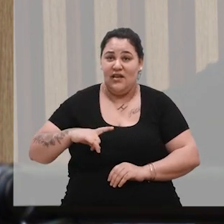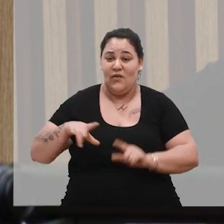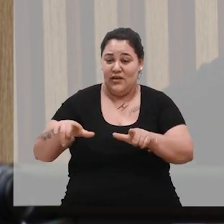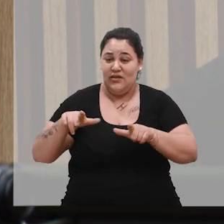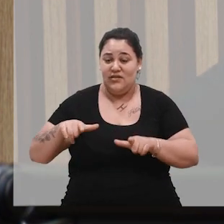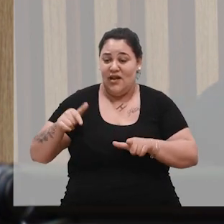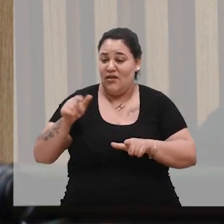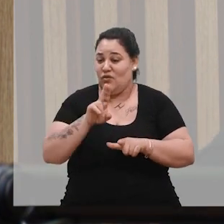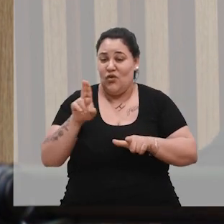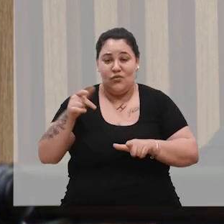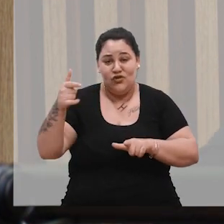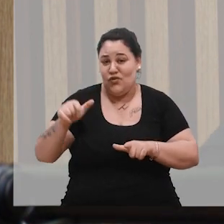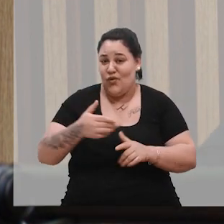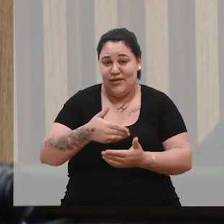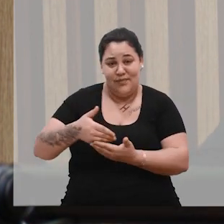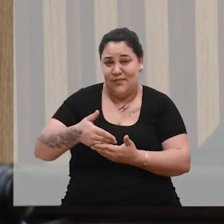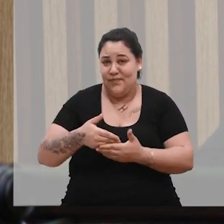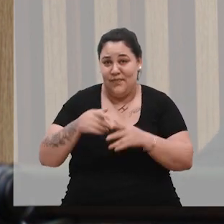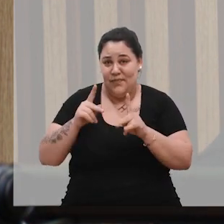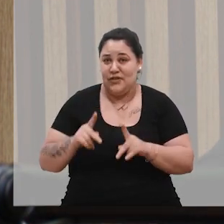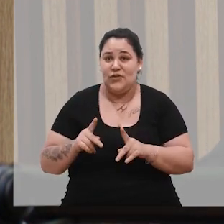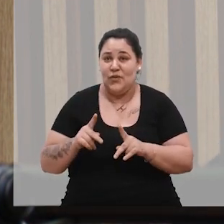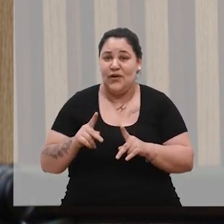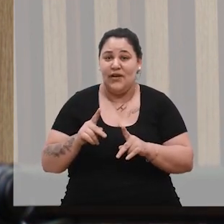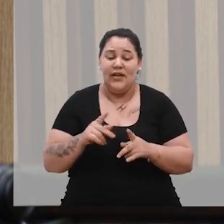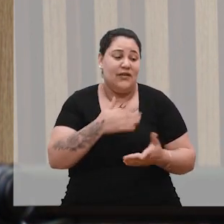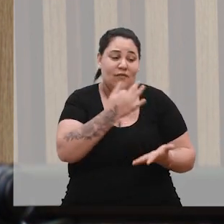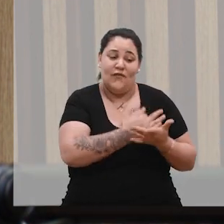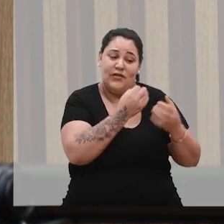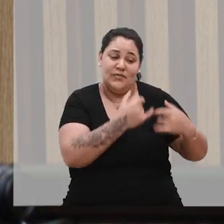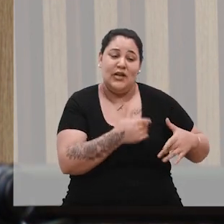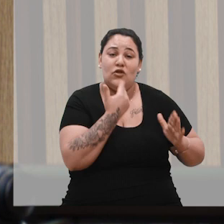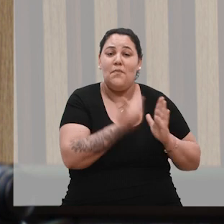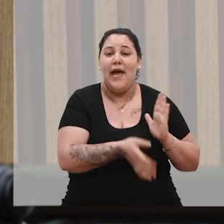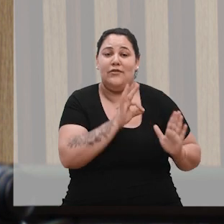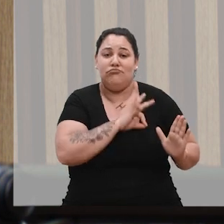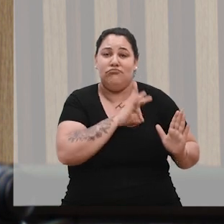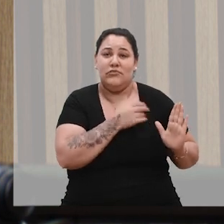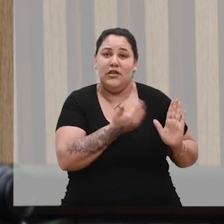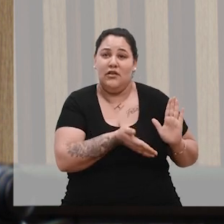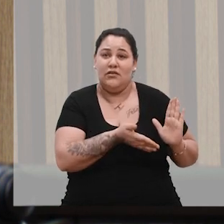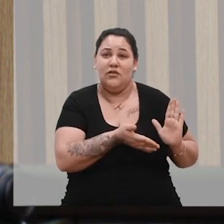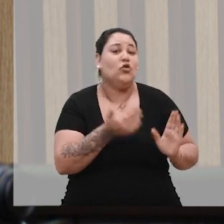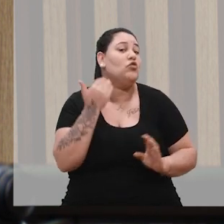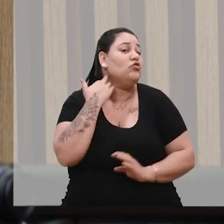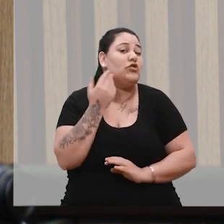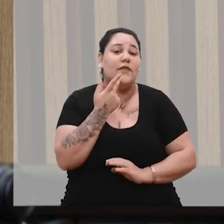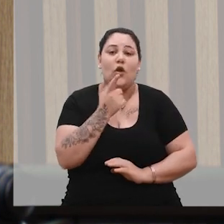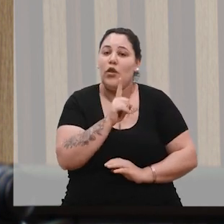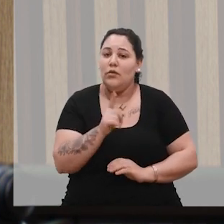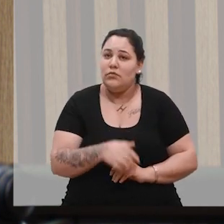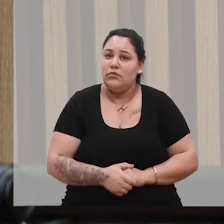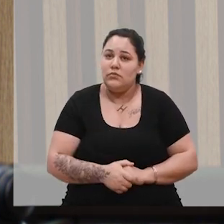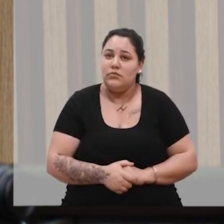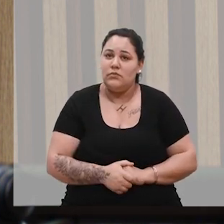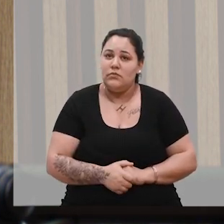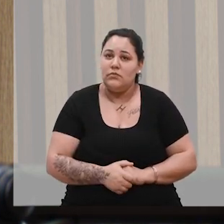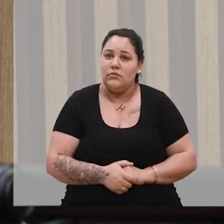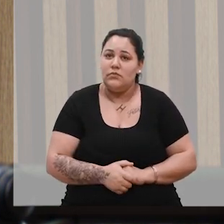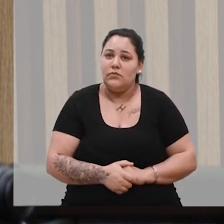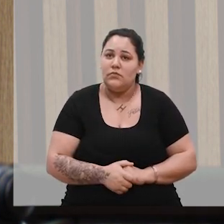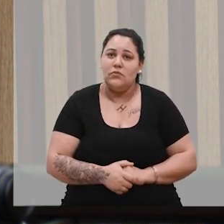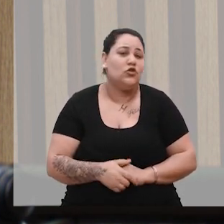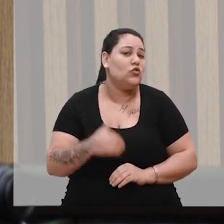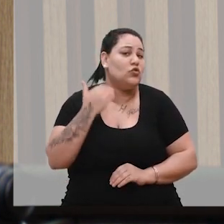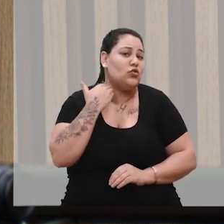outra pessoa, não é uma falta justificada, tu vai perder esse dia. E o juiz falou, não, porque pode não... E